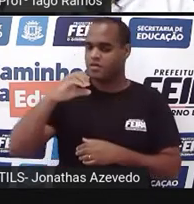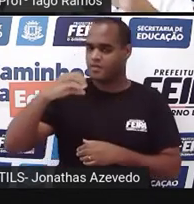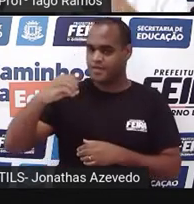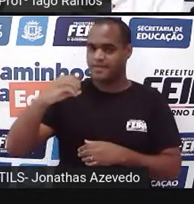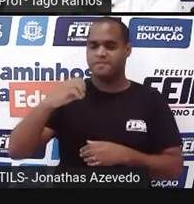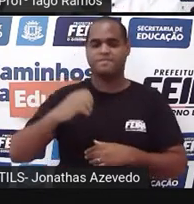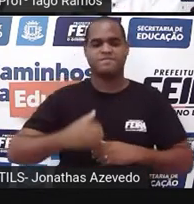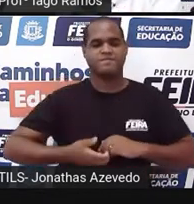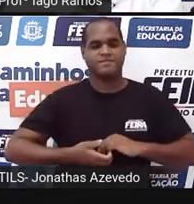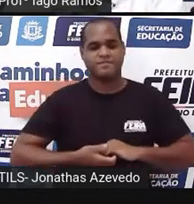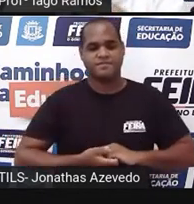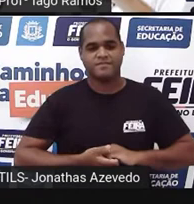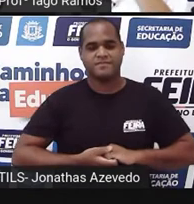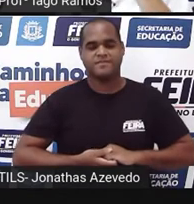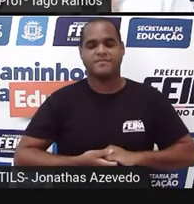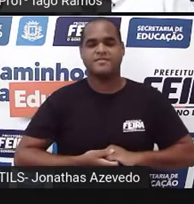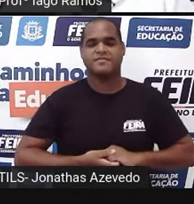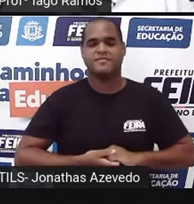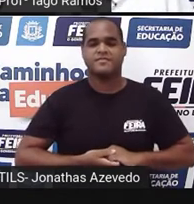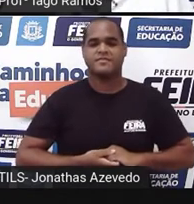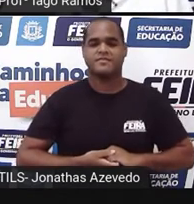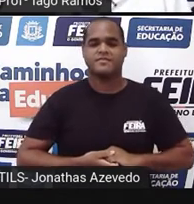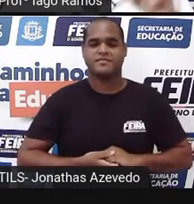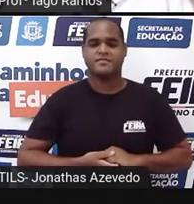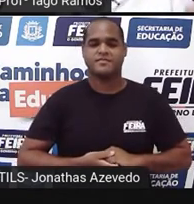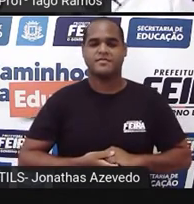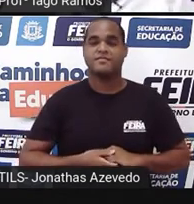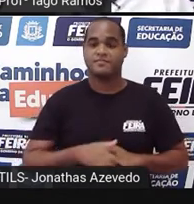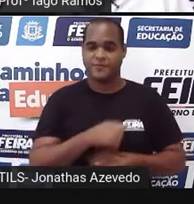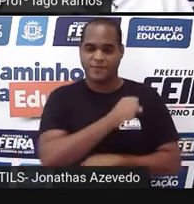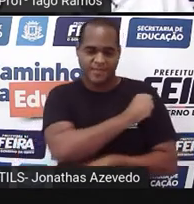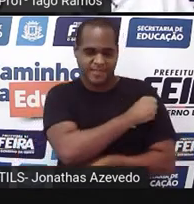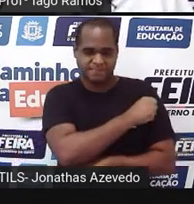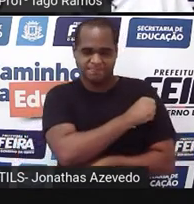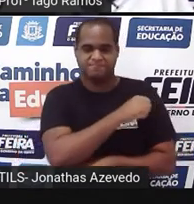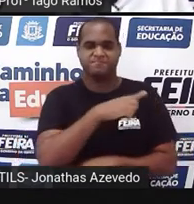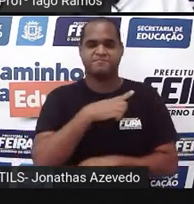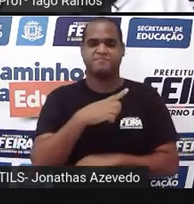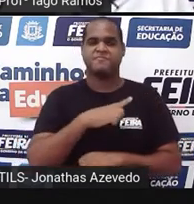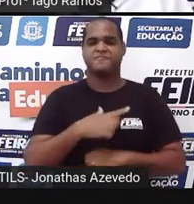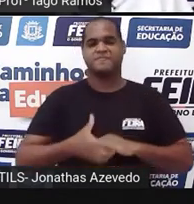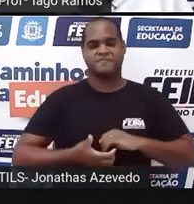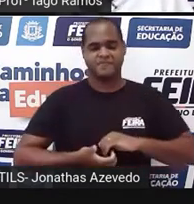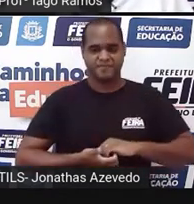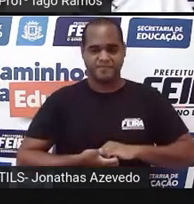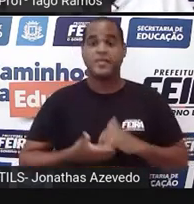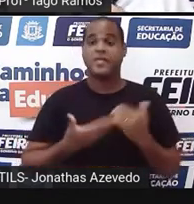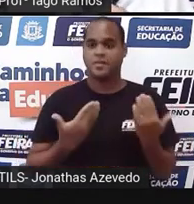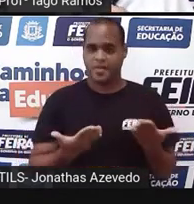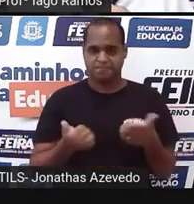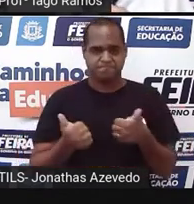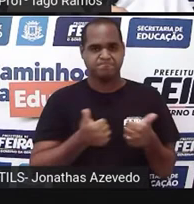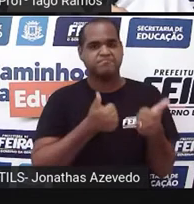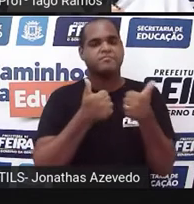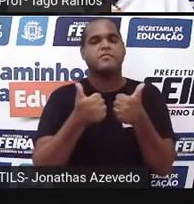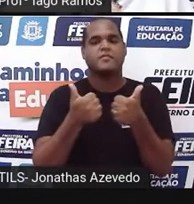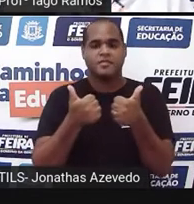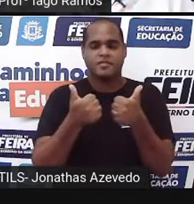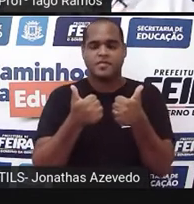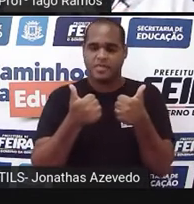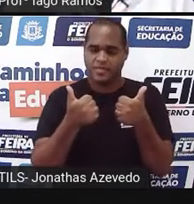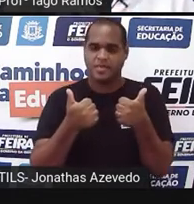de 2020 esse probleminha é de um livro de oitavo ano está de 80 tá bom beleza